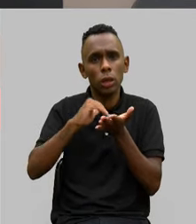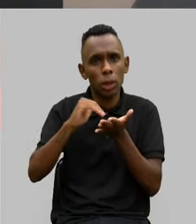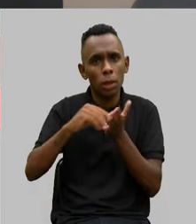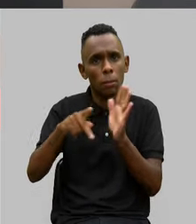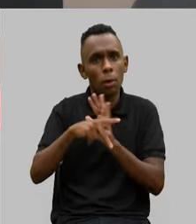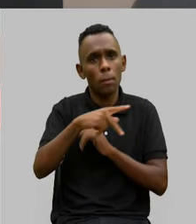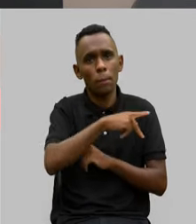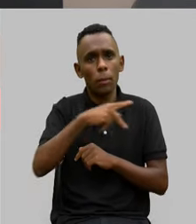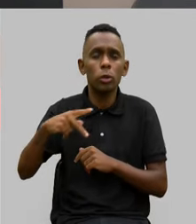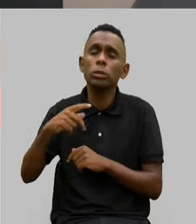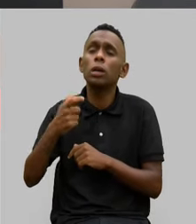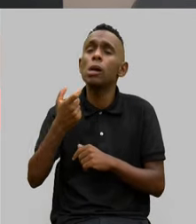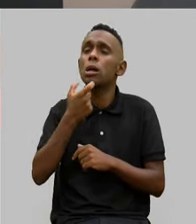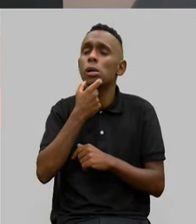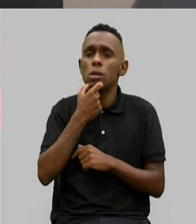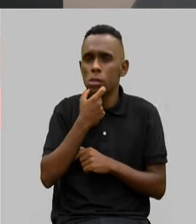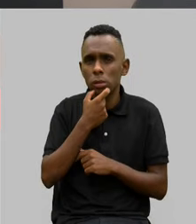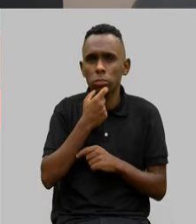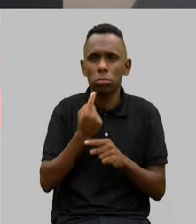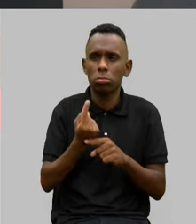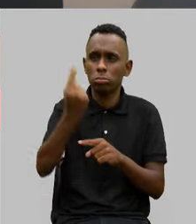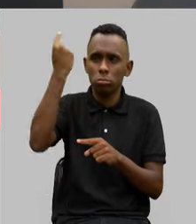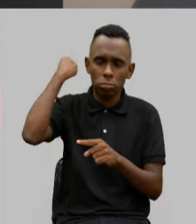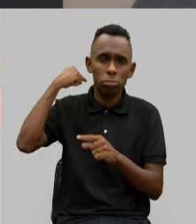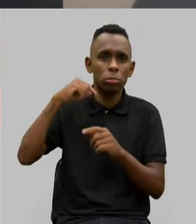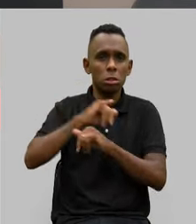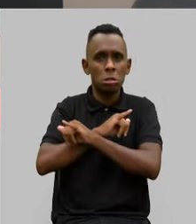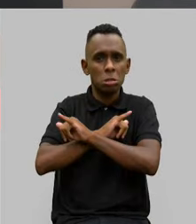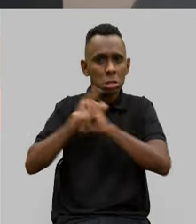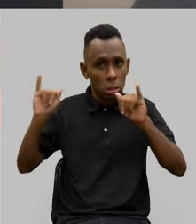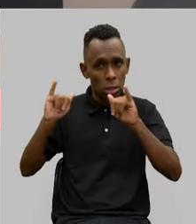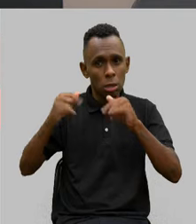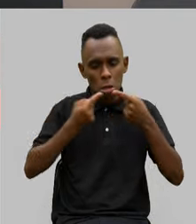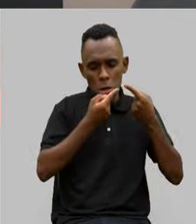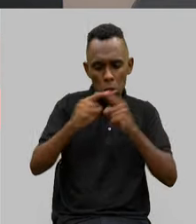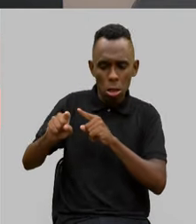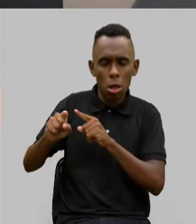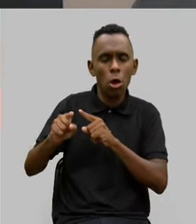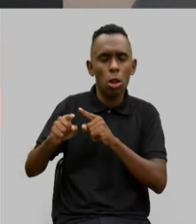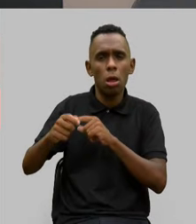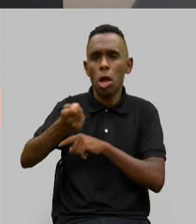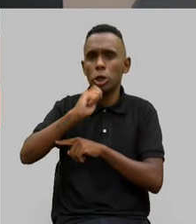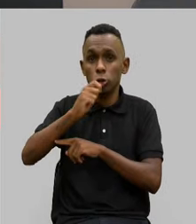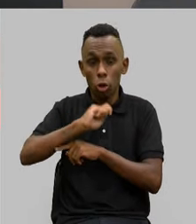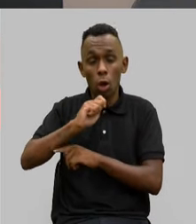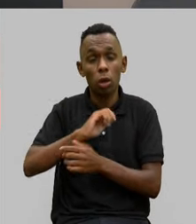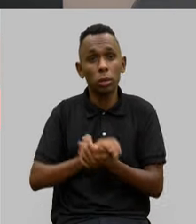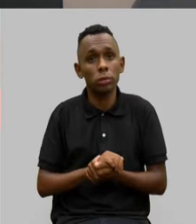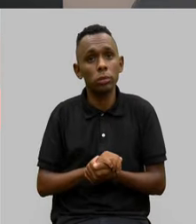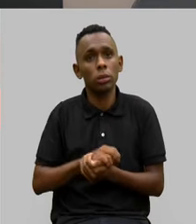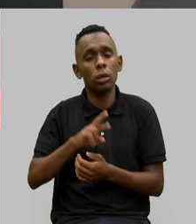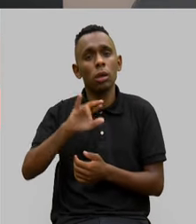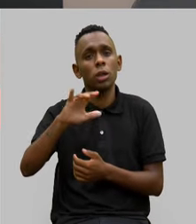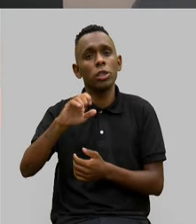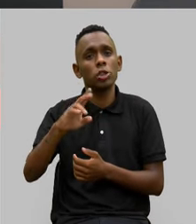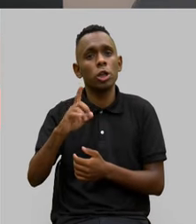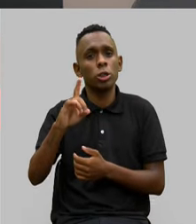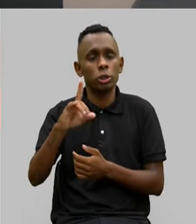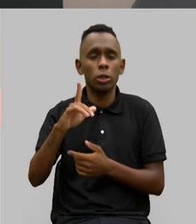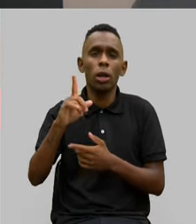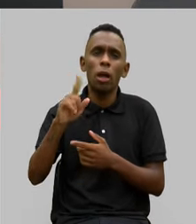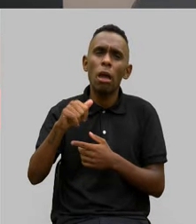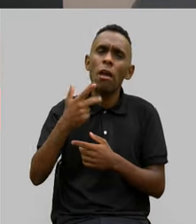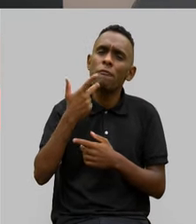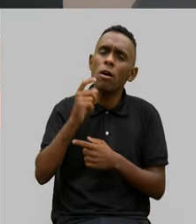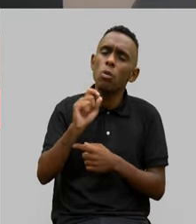presidente dos Estados Unidos da época que declarou a guerra às drogas Richard Nixon em